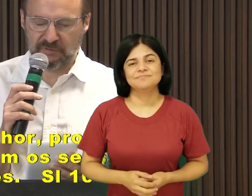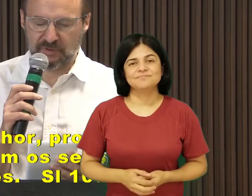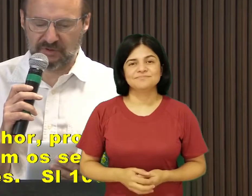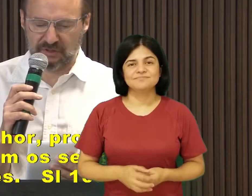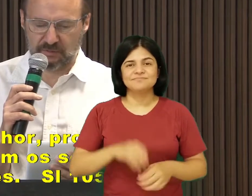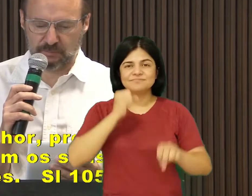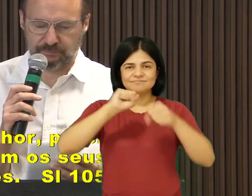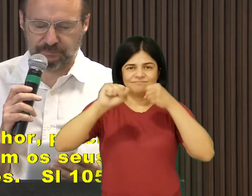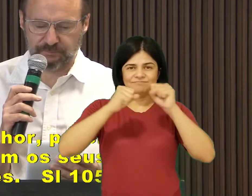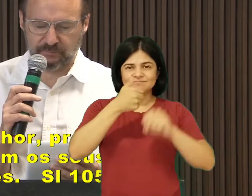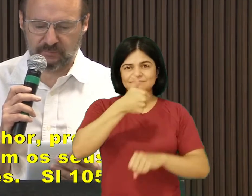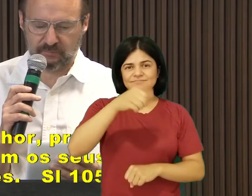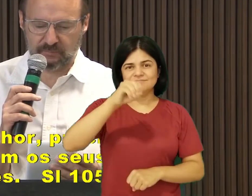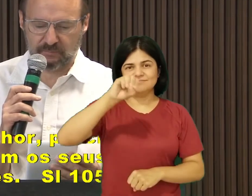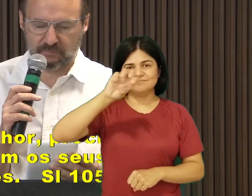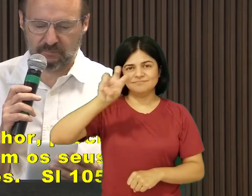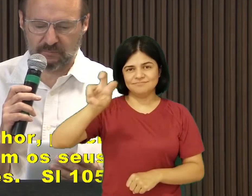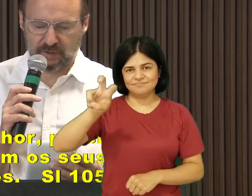Salmo 105.